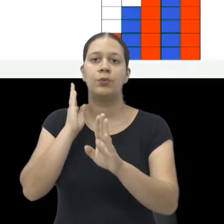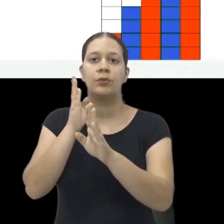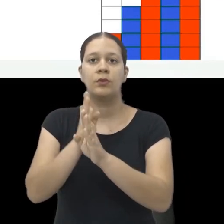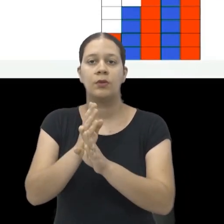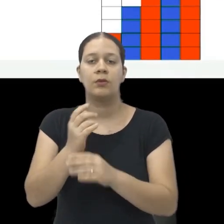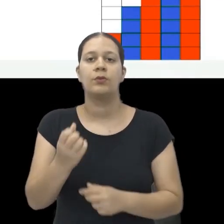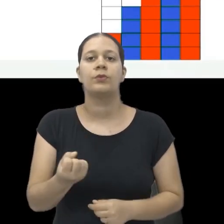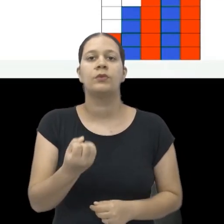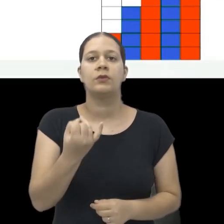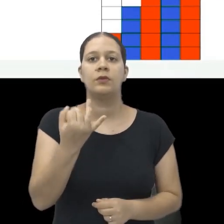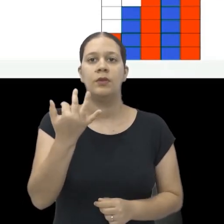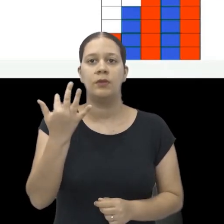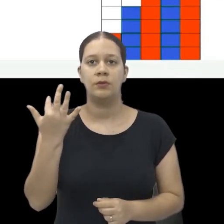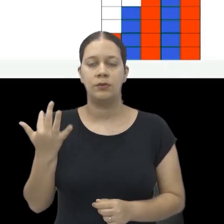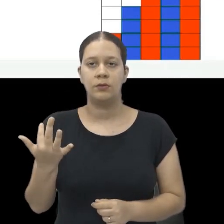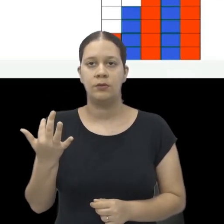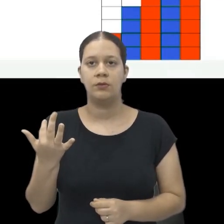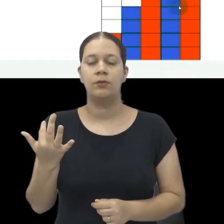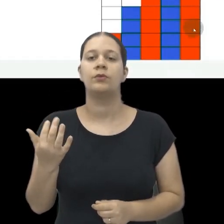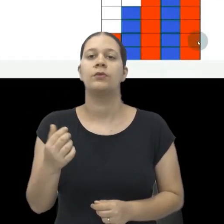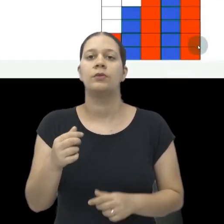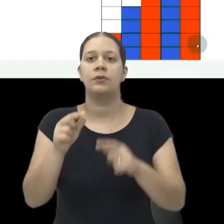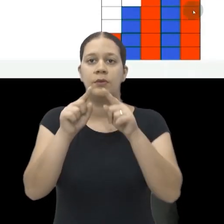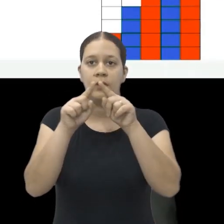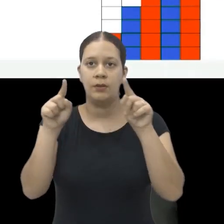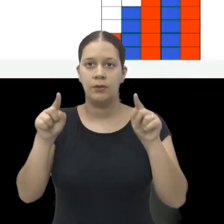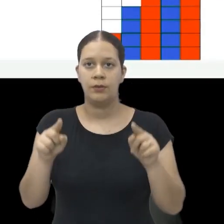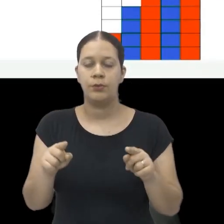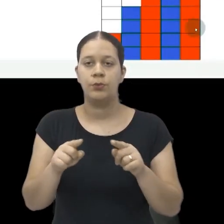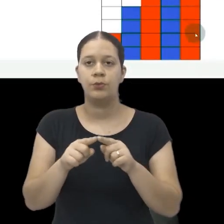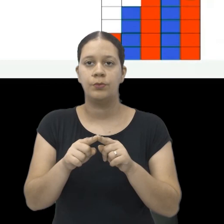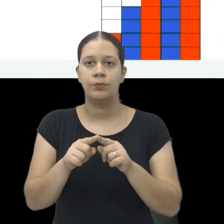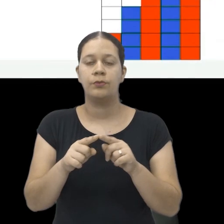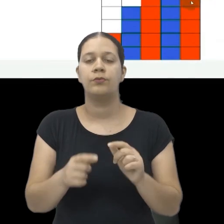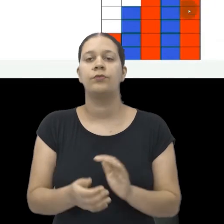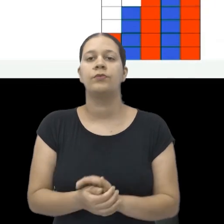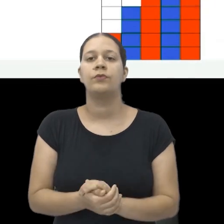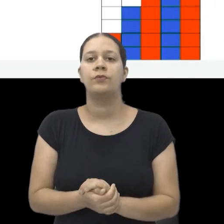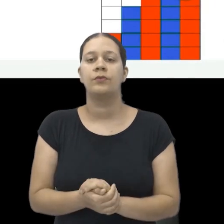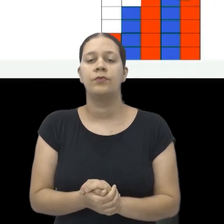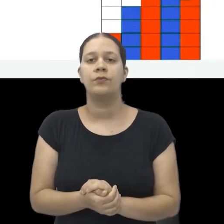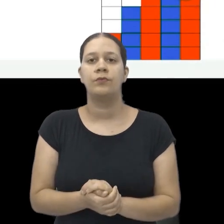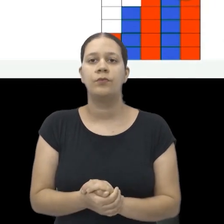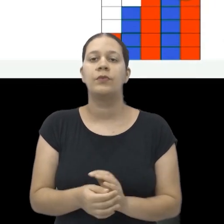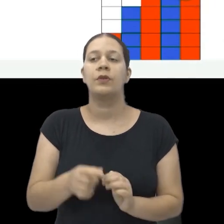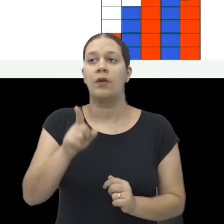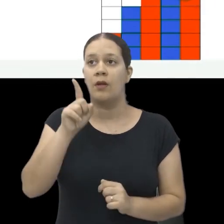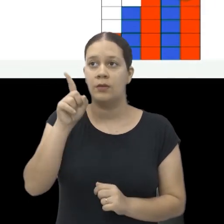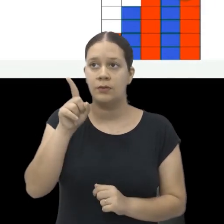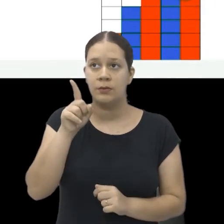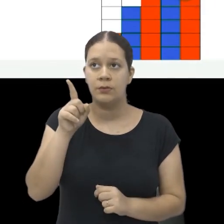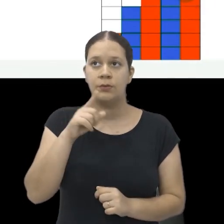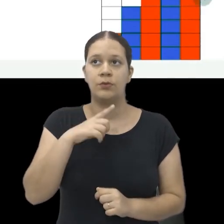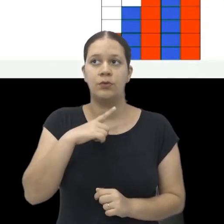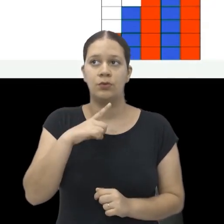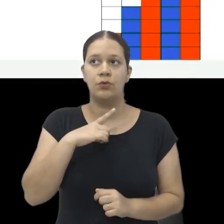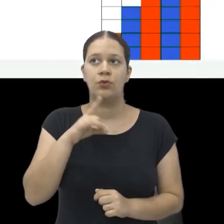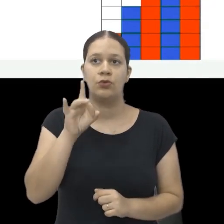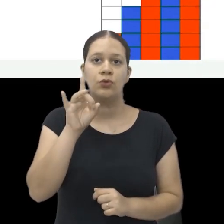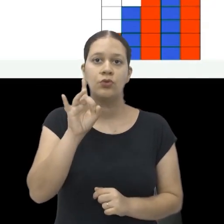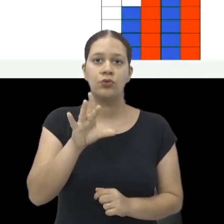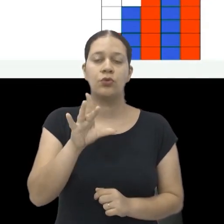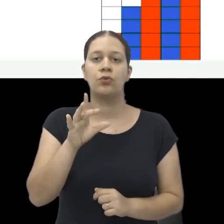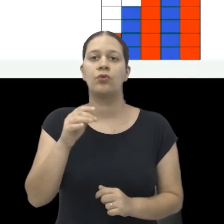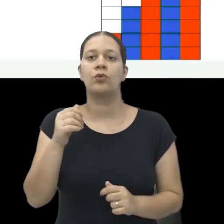a quantidade de retângulos na 20ª coluna, é